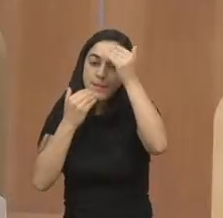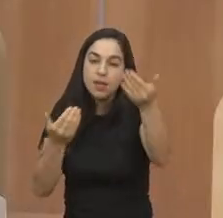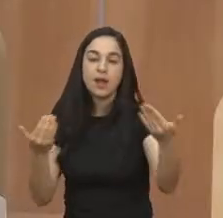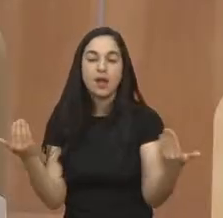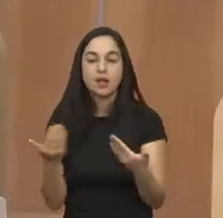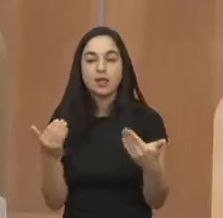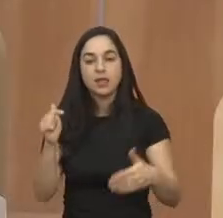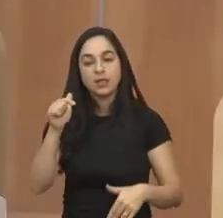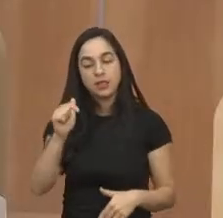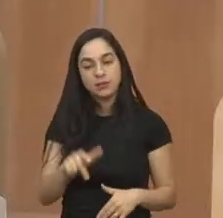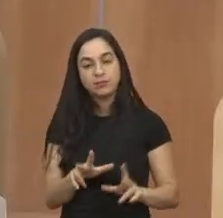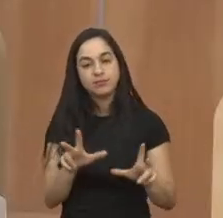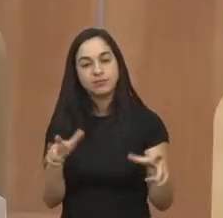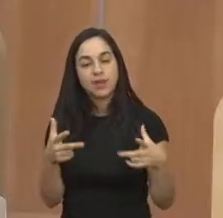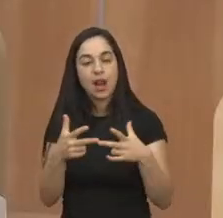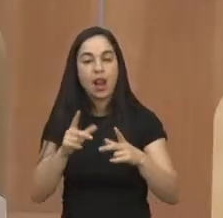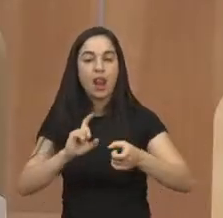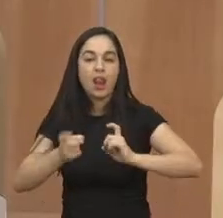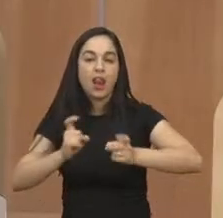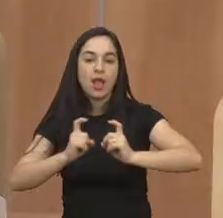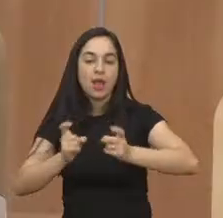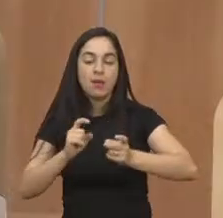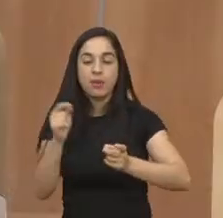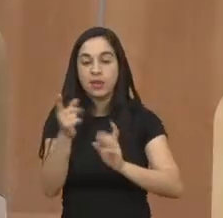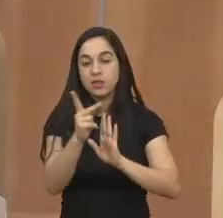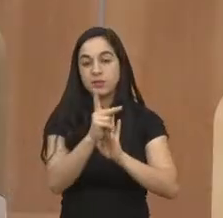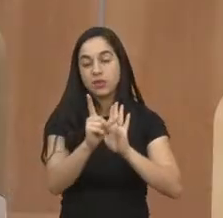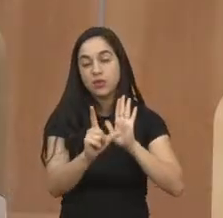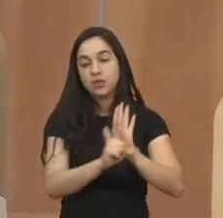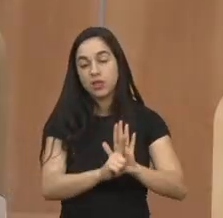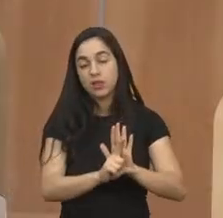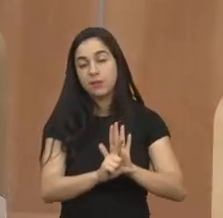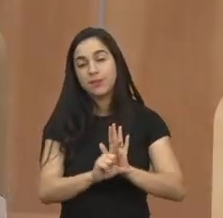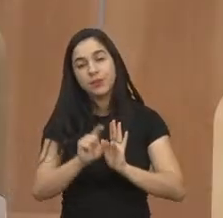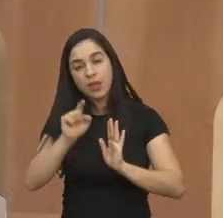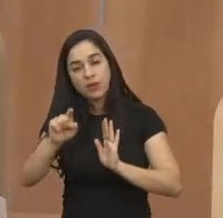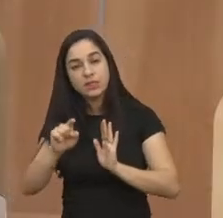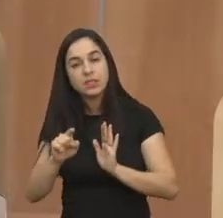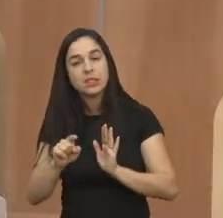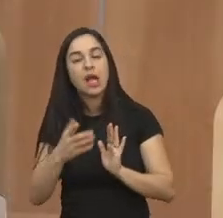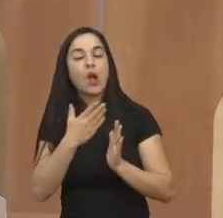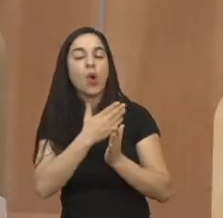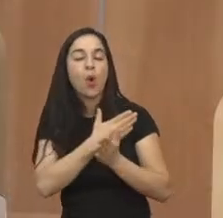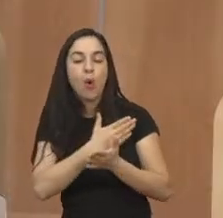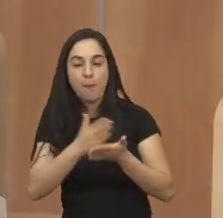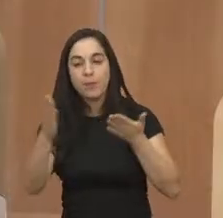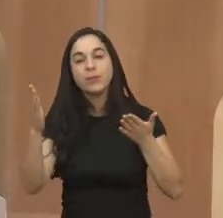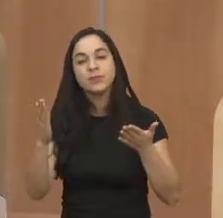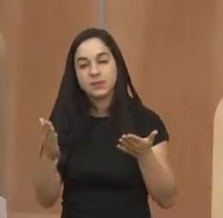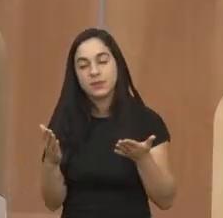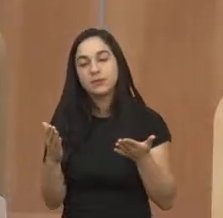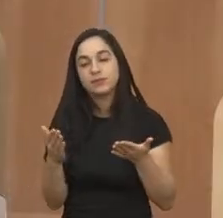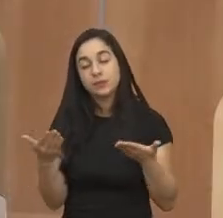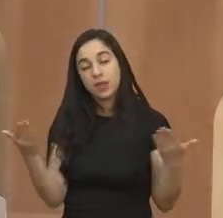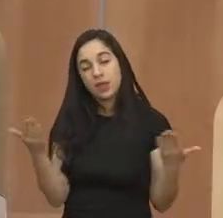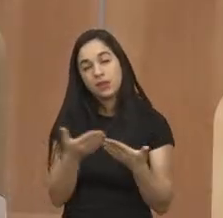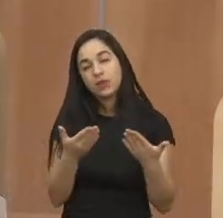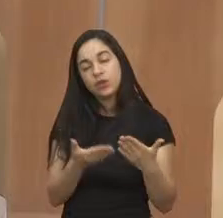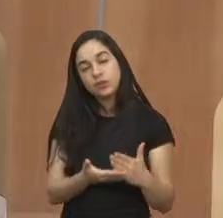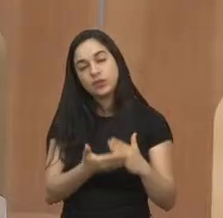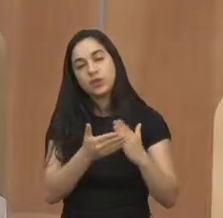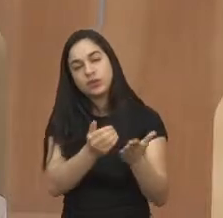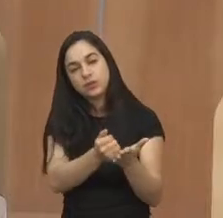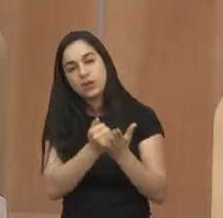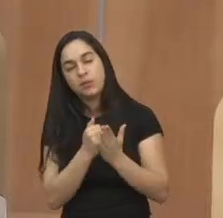Câmara esse projeto que, com certeza, vocês lá foram os pioneiros, né? E hoje nos fortalece para